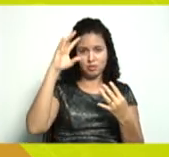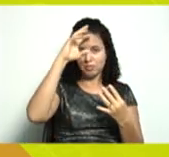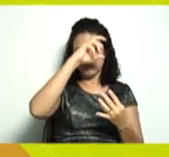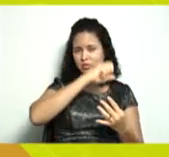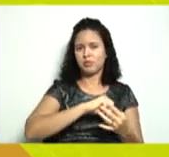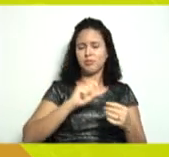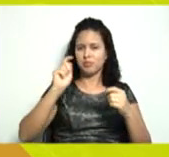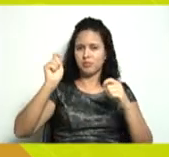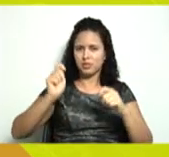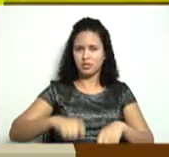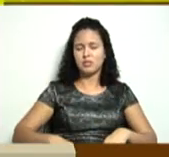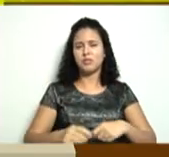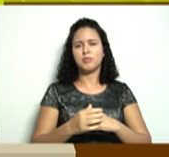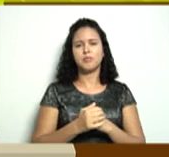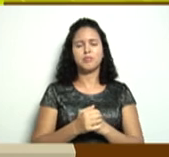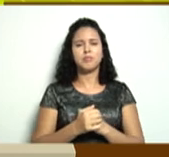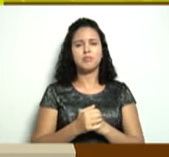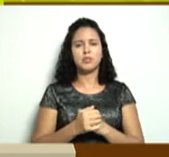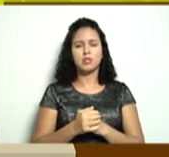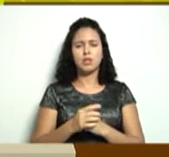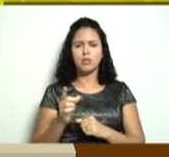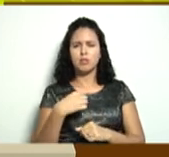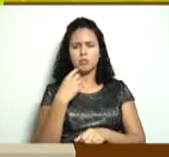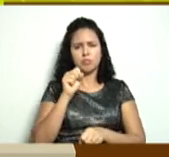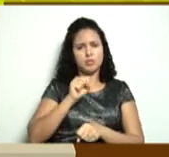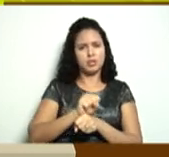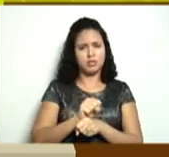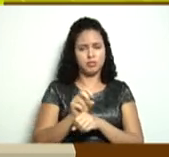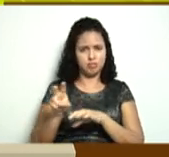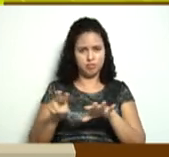passa despercebido. Nós vamos ficando por aqui